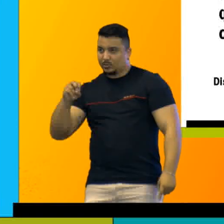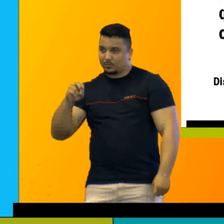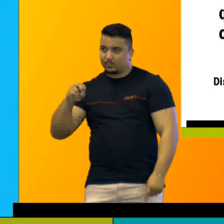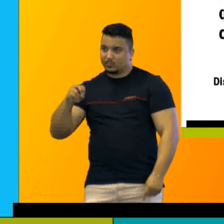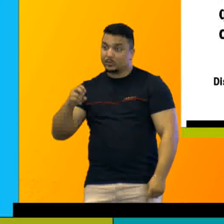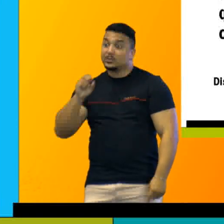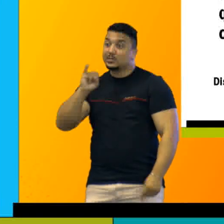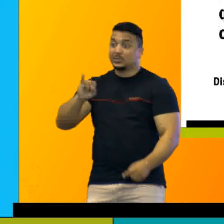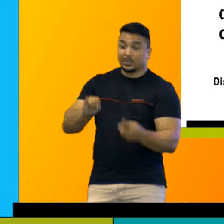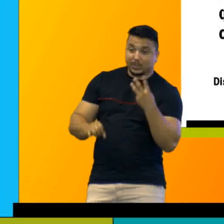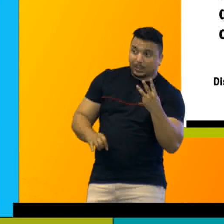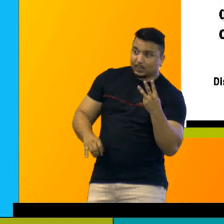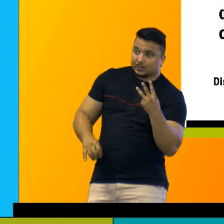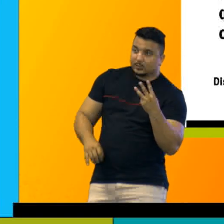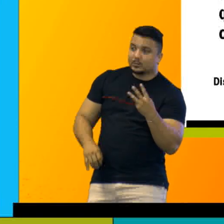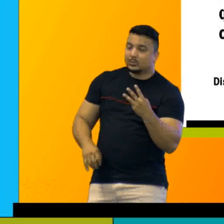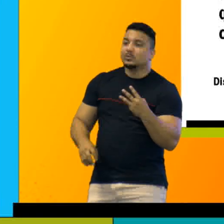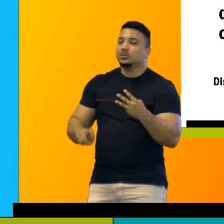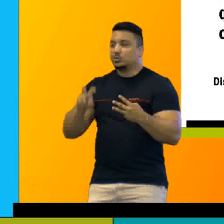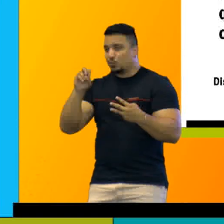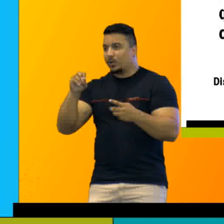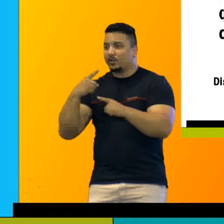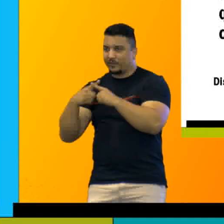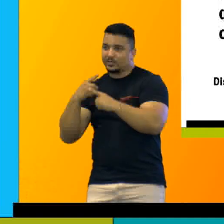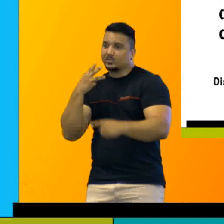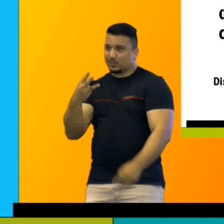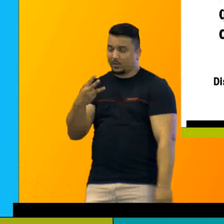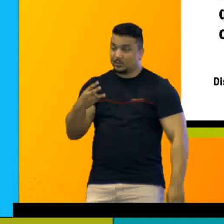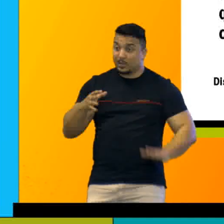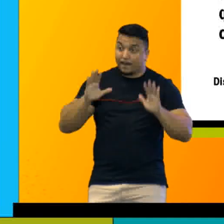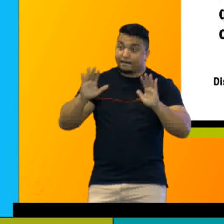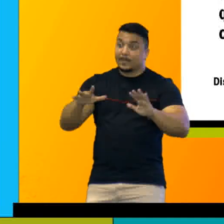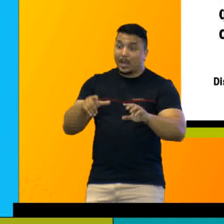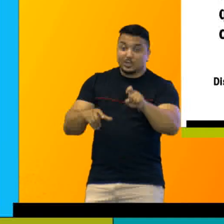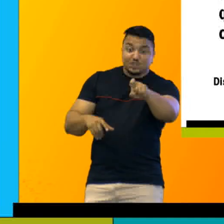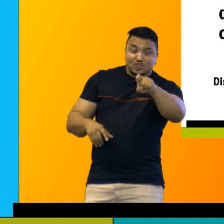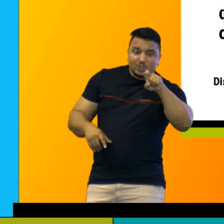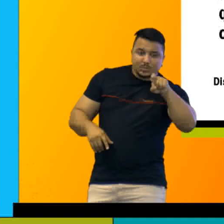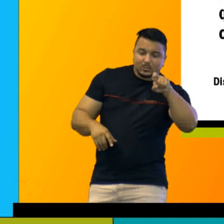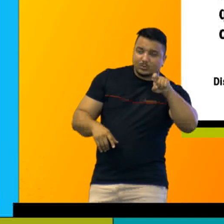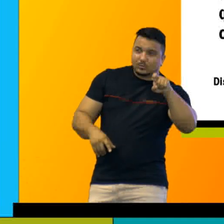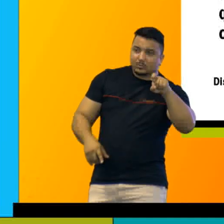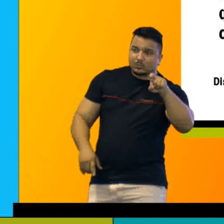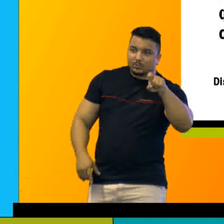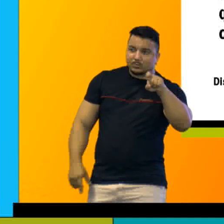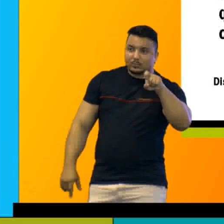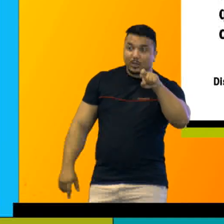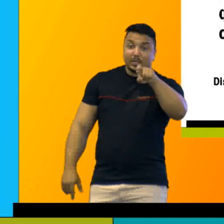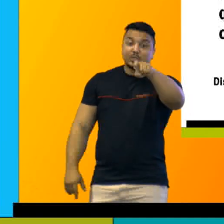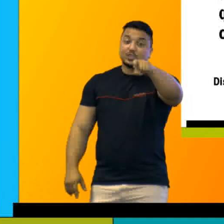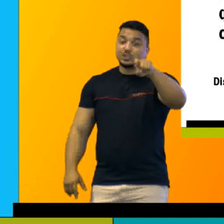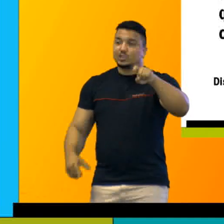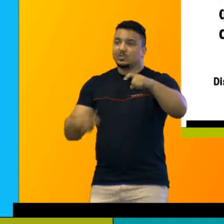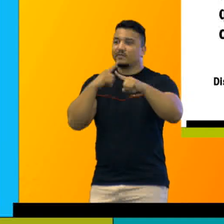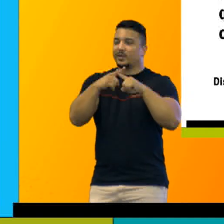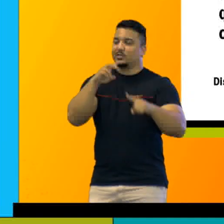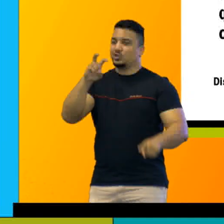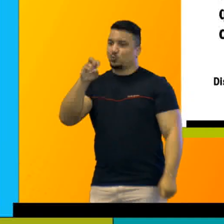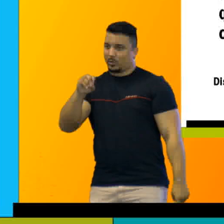2. Se ele colheu 3 sacas, 50 vezes 3. Mas ele colheu X sacas. Então já tem outra conta